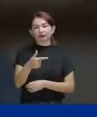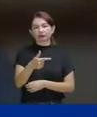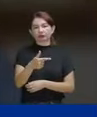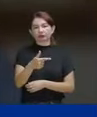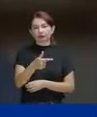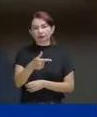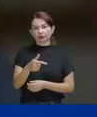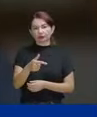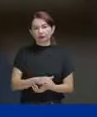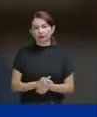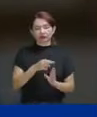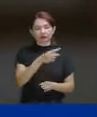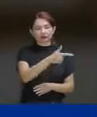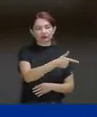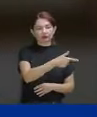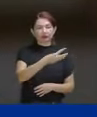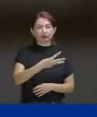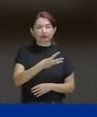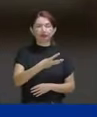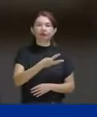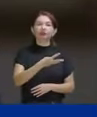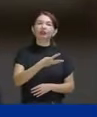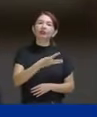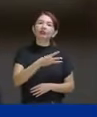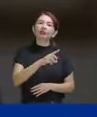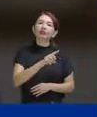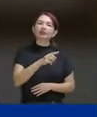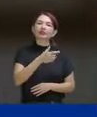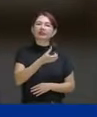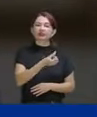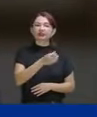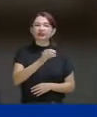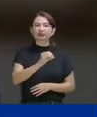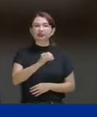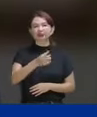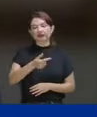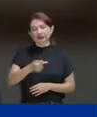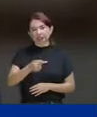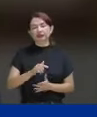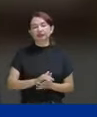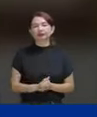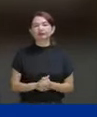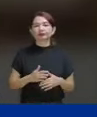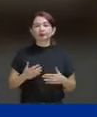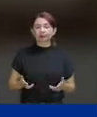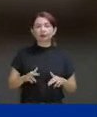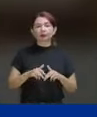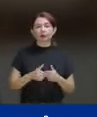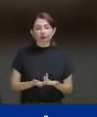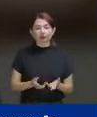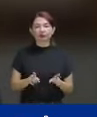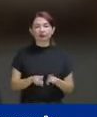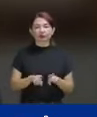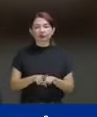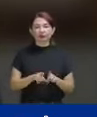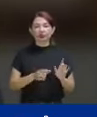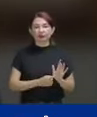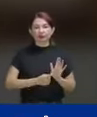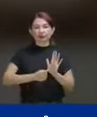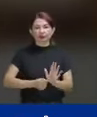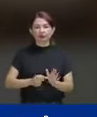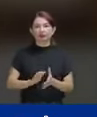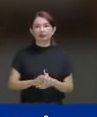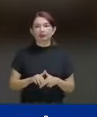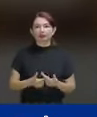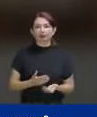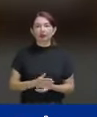resolução 23, que foi editada pelo TSE. Então, no exercício de sua função normativa, bem como da demonstração